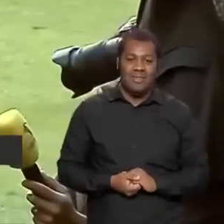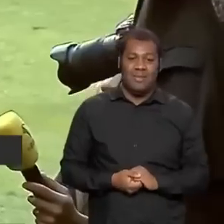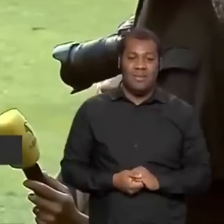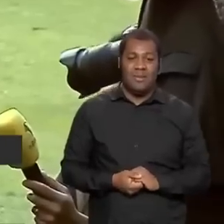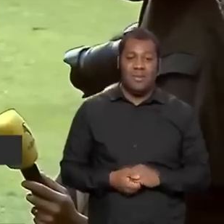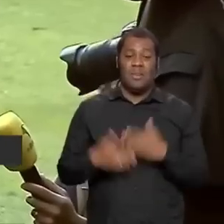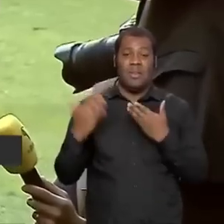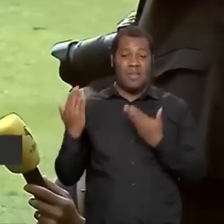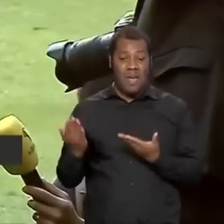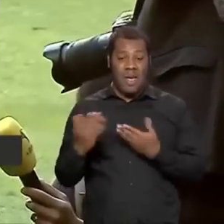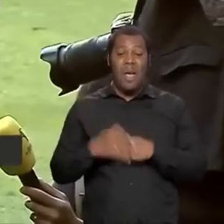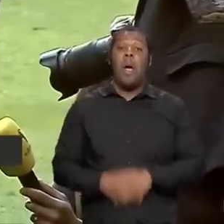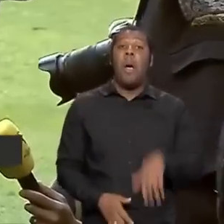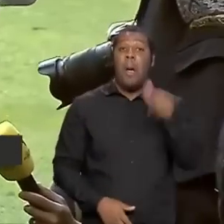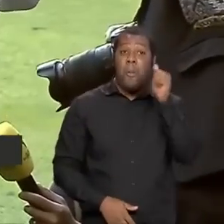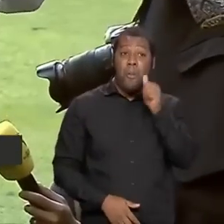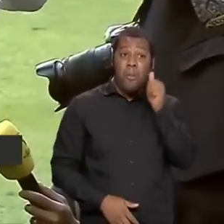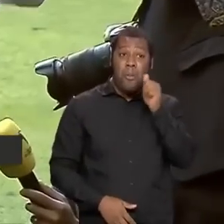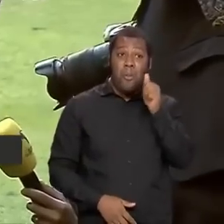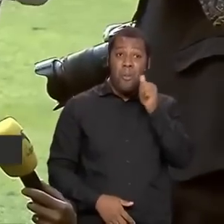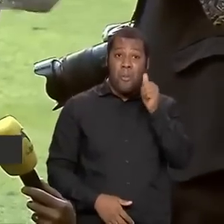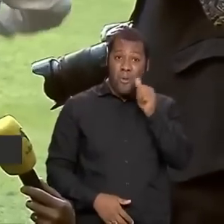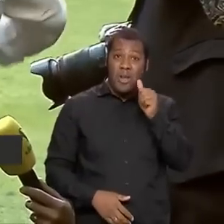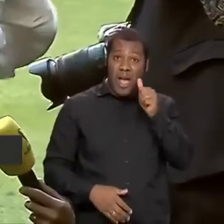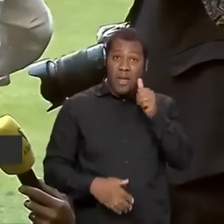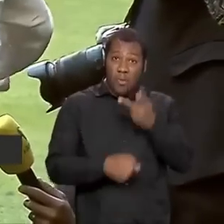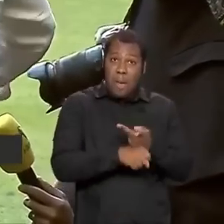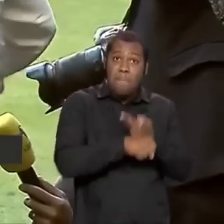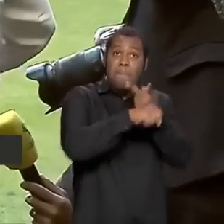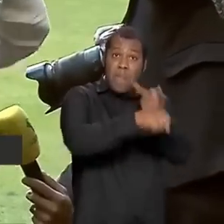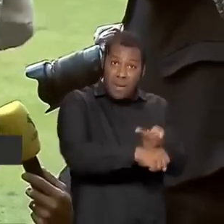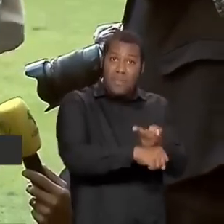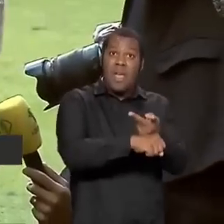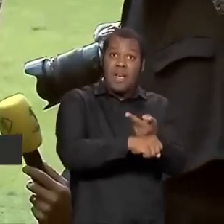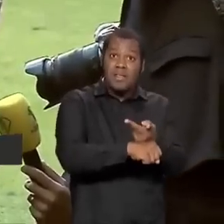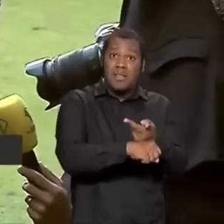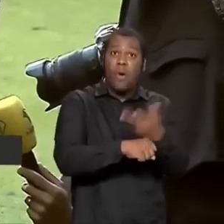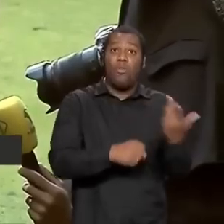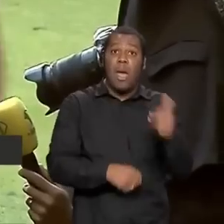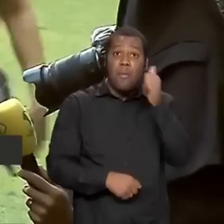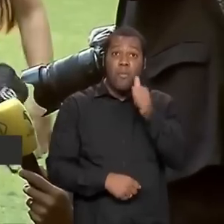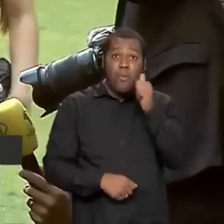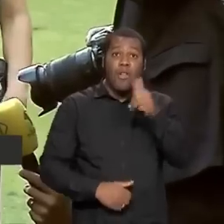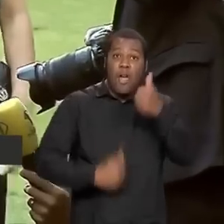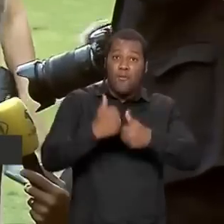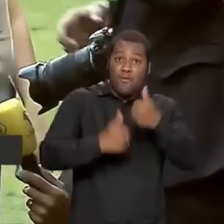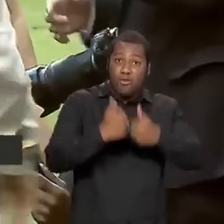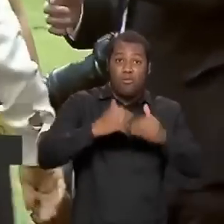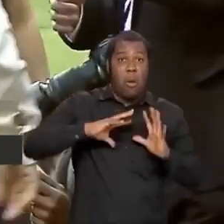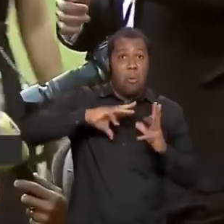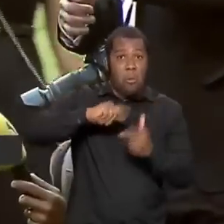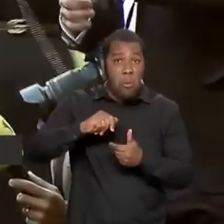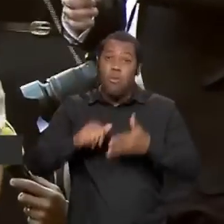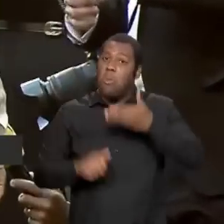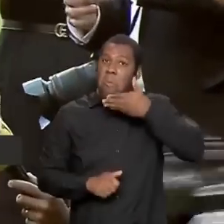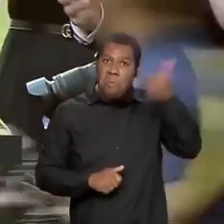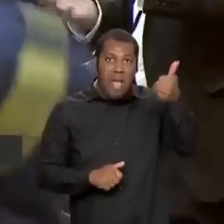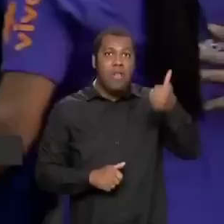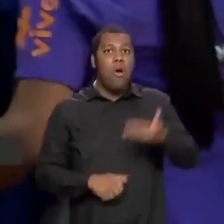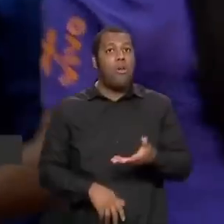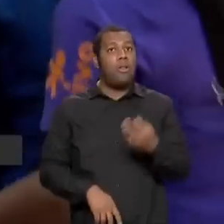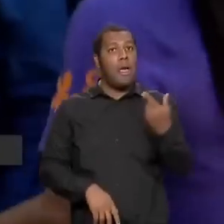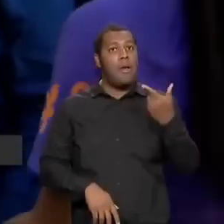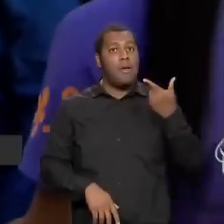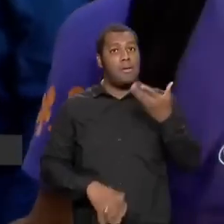Ela já foi considerada a melhor do mundo 6 vezes. E esta vai ser a 6ª Copa de